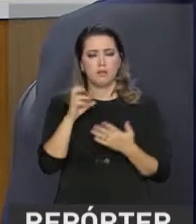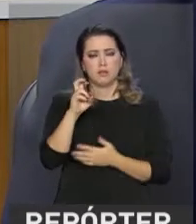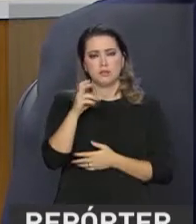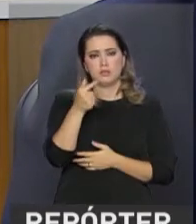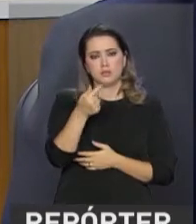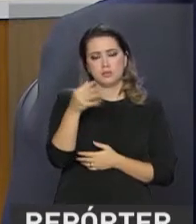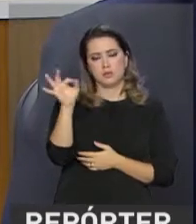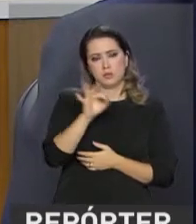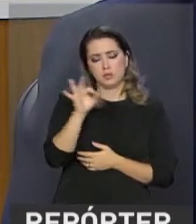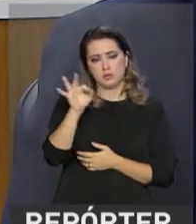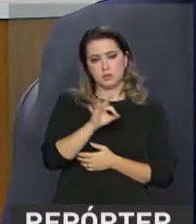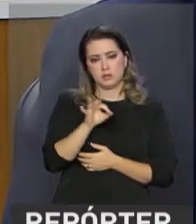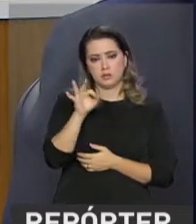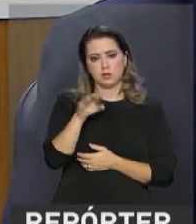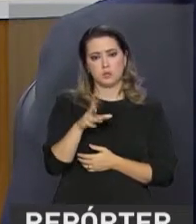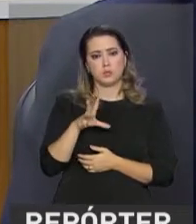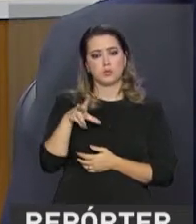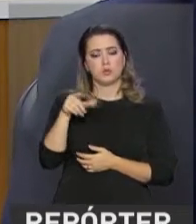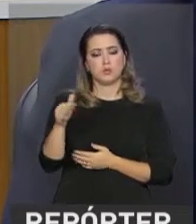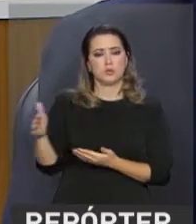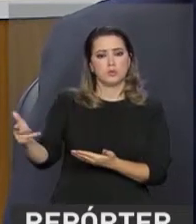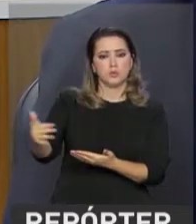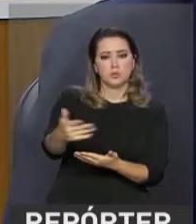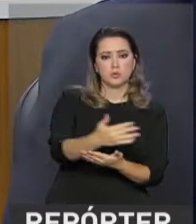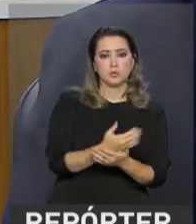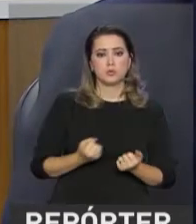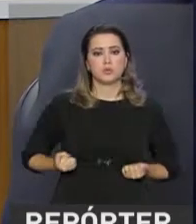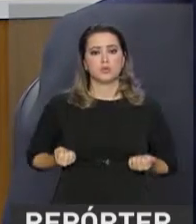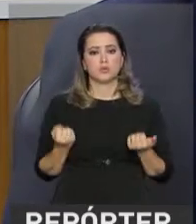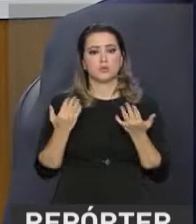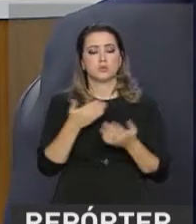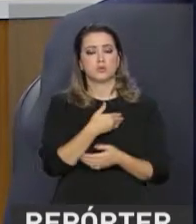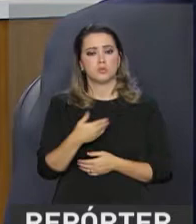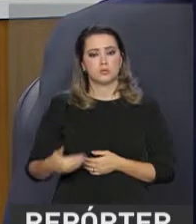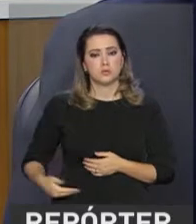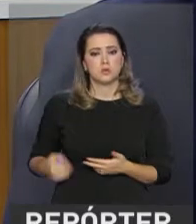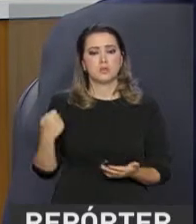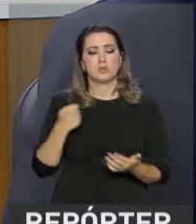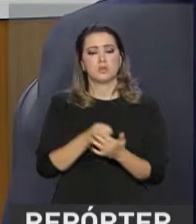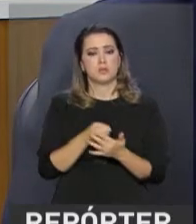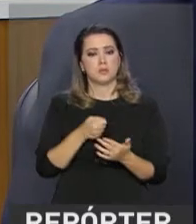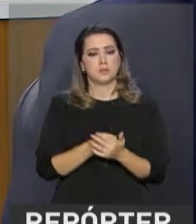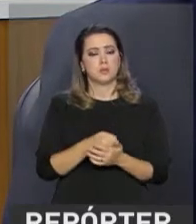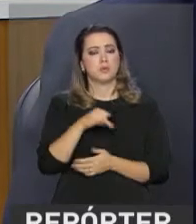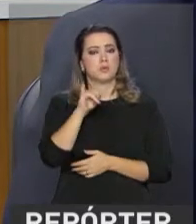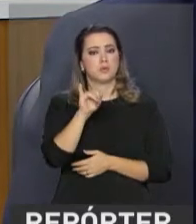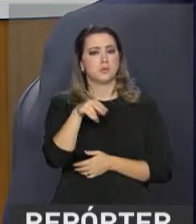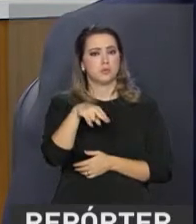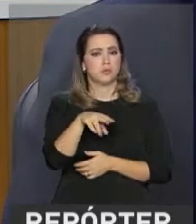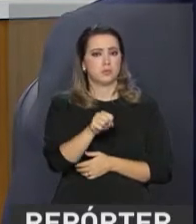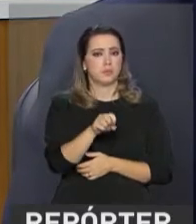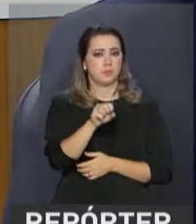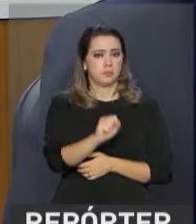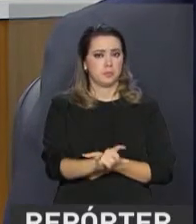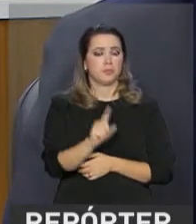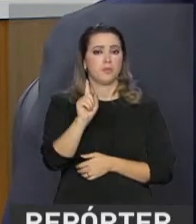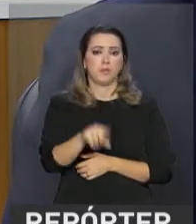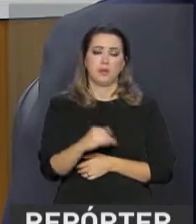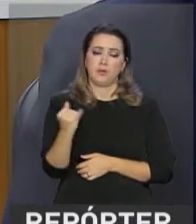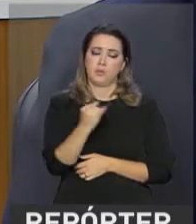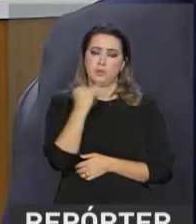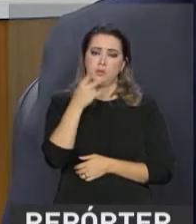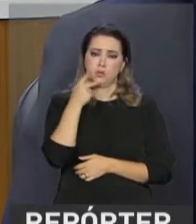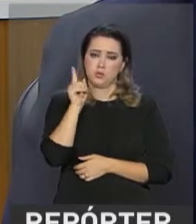em 2017 de todas as despesas do governo foram com pagamento de previdência o outro motivo de que é muito importante